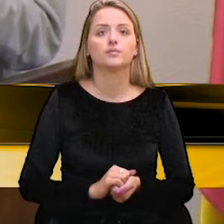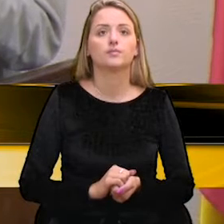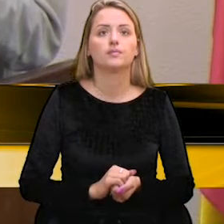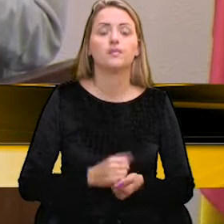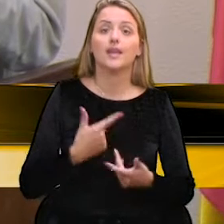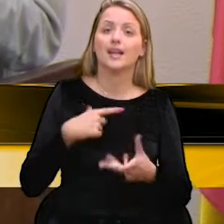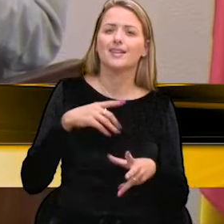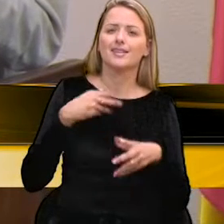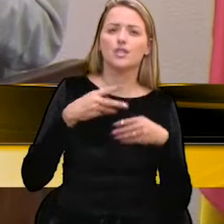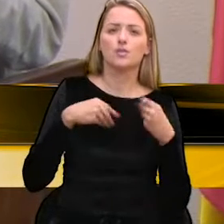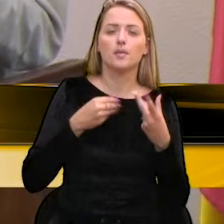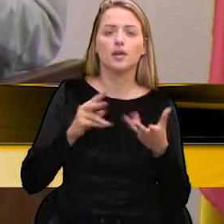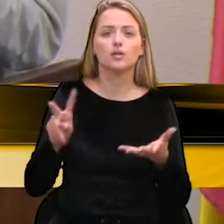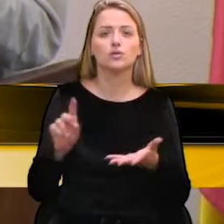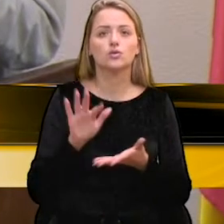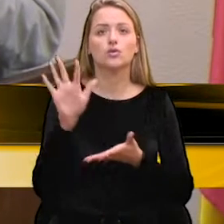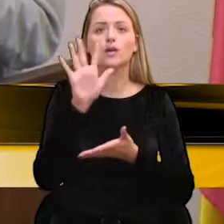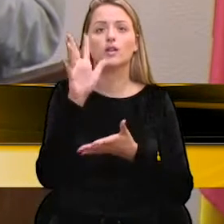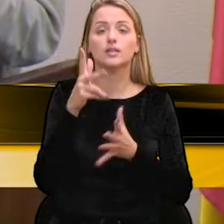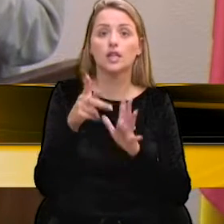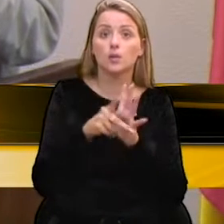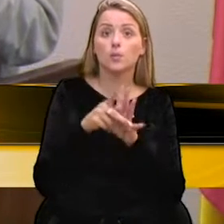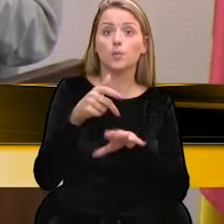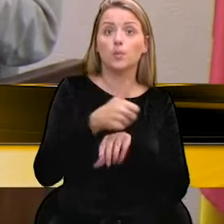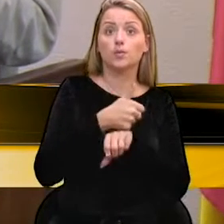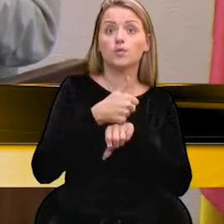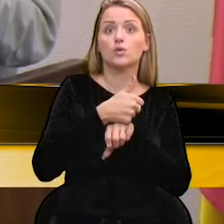Sentir-se valorizado como um agricultor,